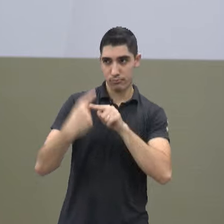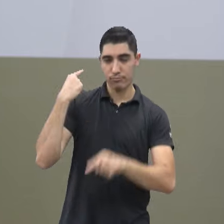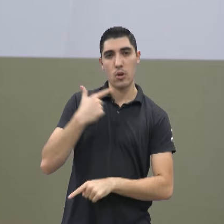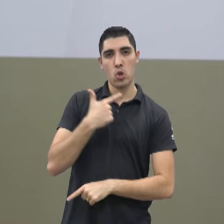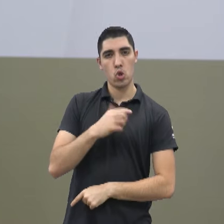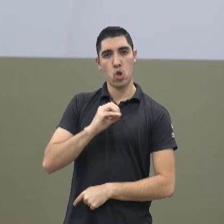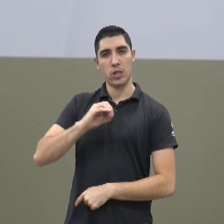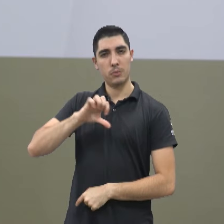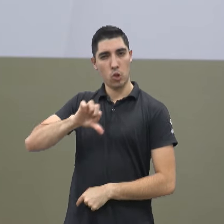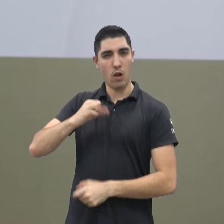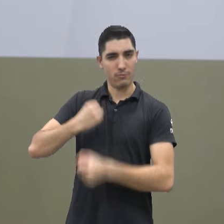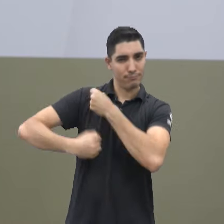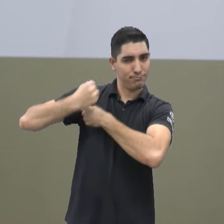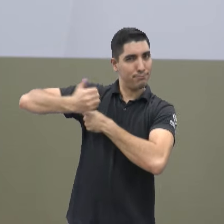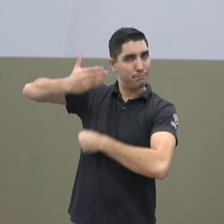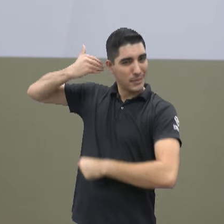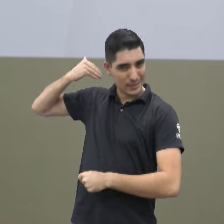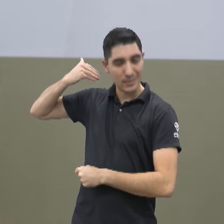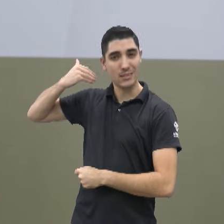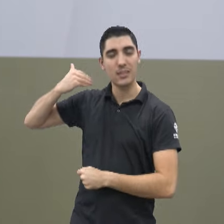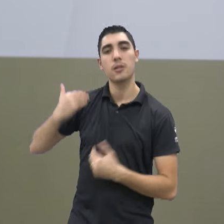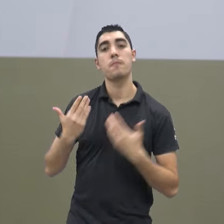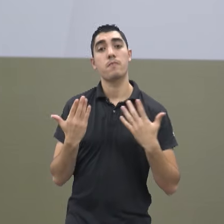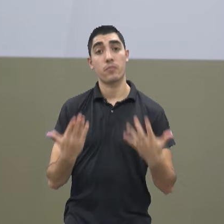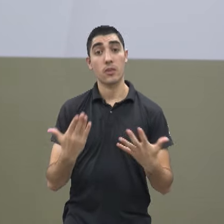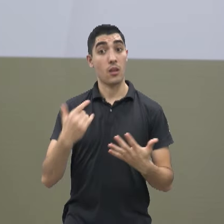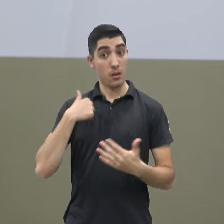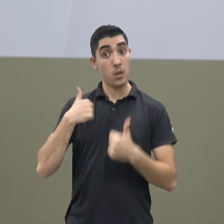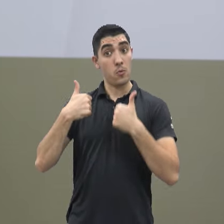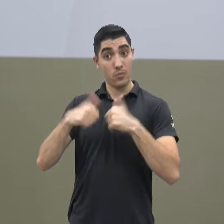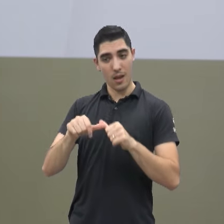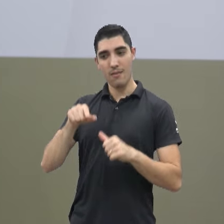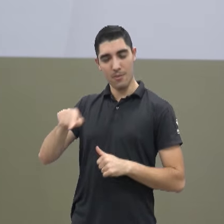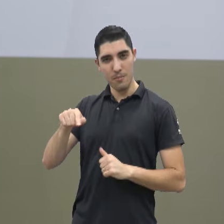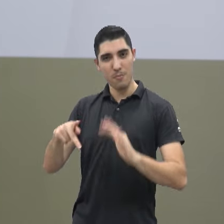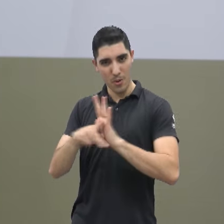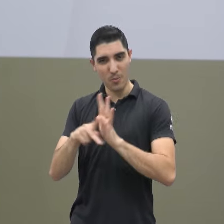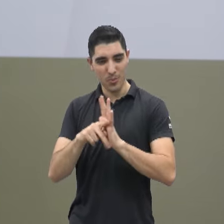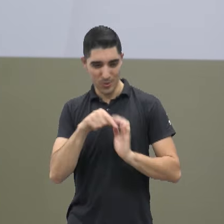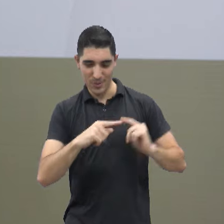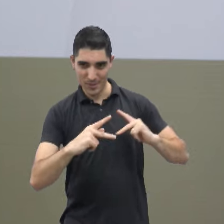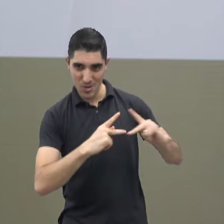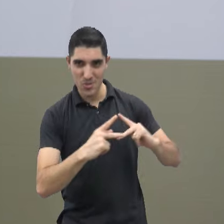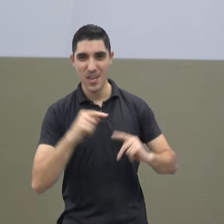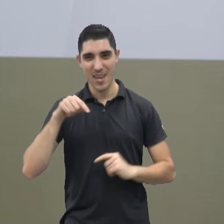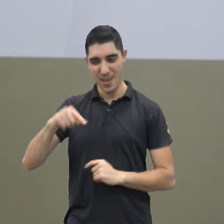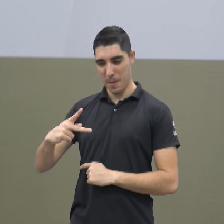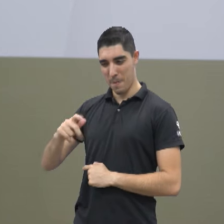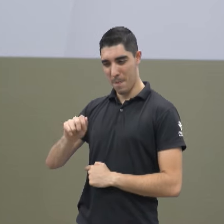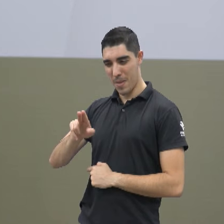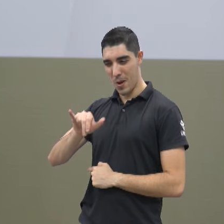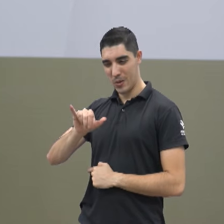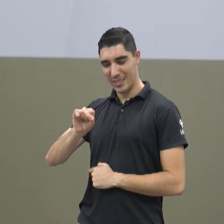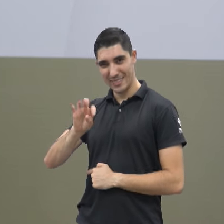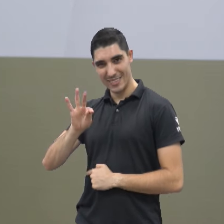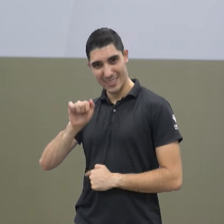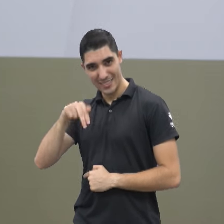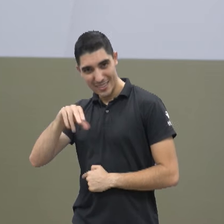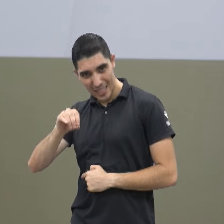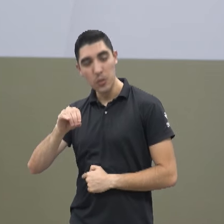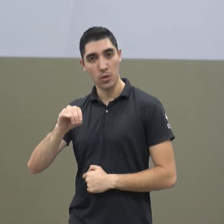paulistano. Inclusive o Dedé, que hoje é supervisor, jogava pelo paulistano, né? E foi 3-0 para nós. Foi